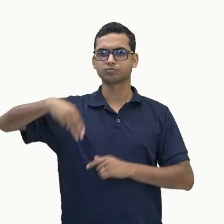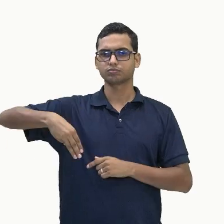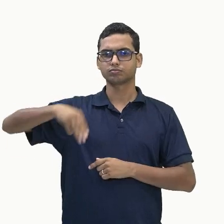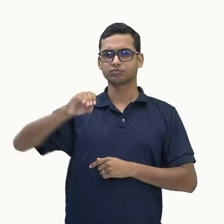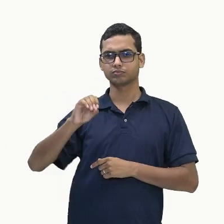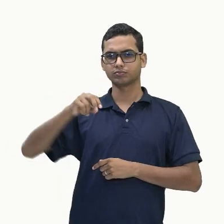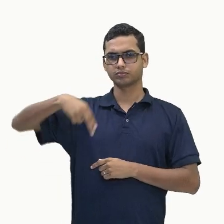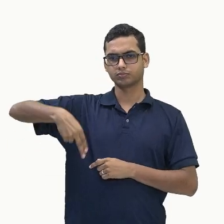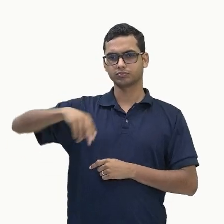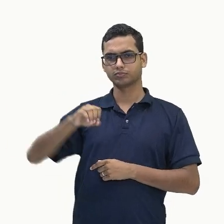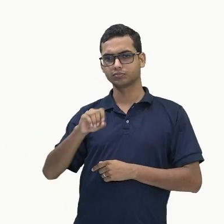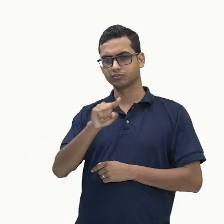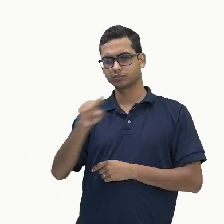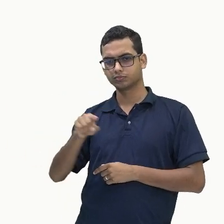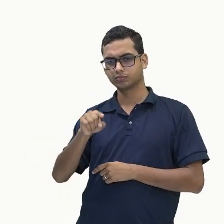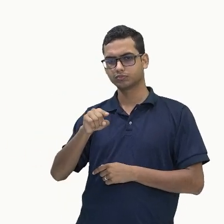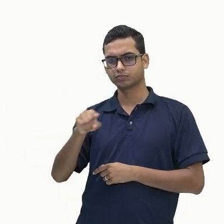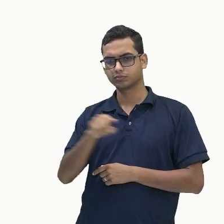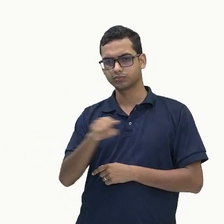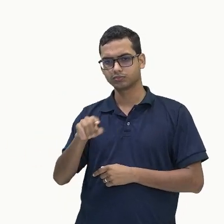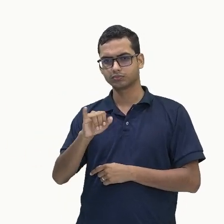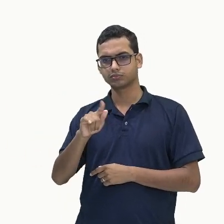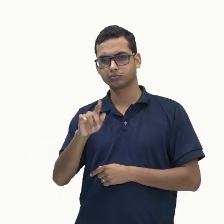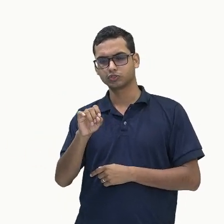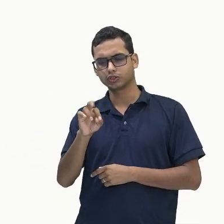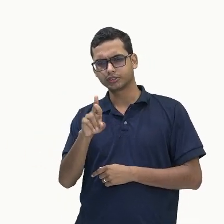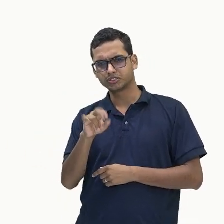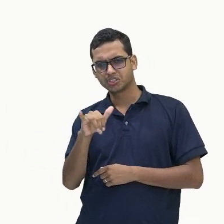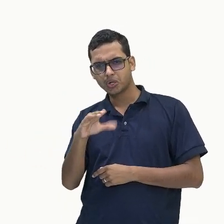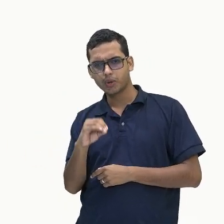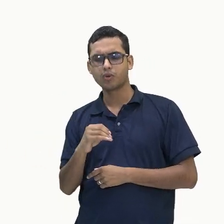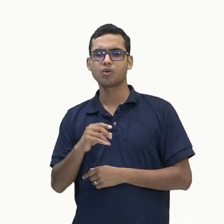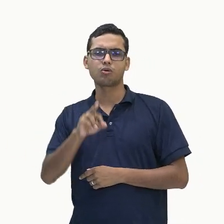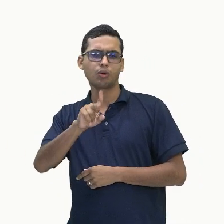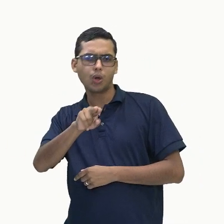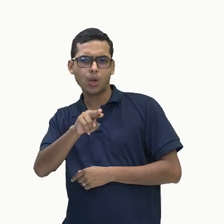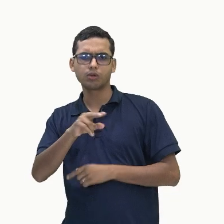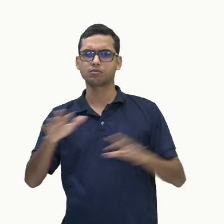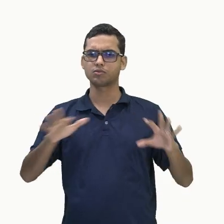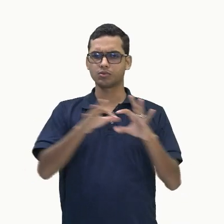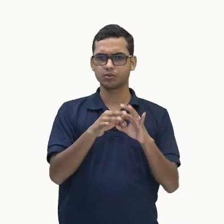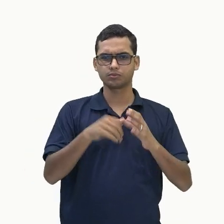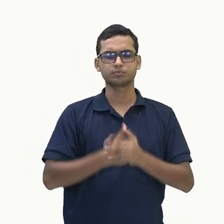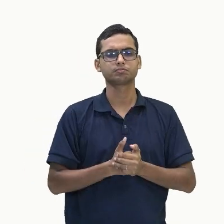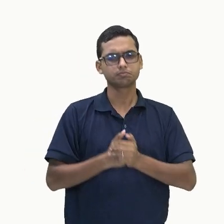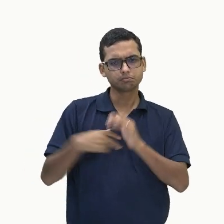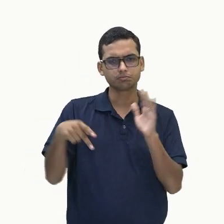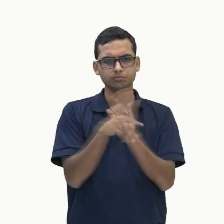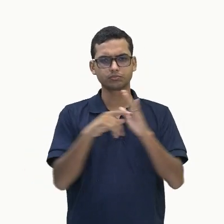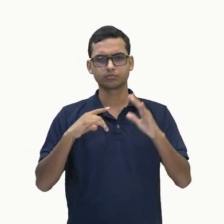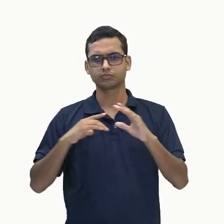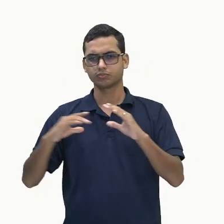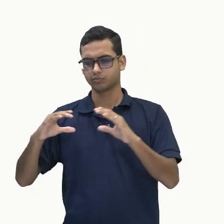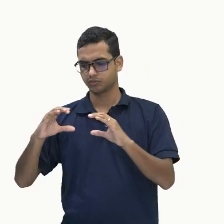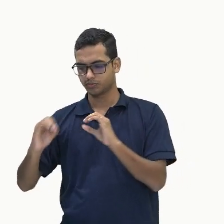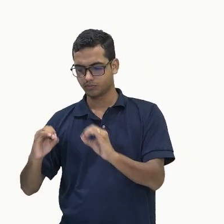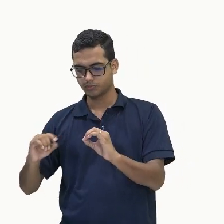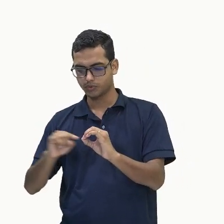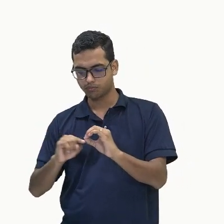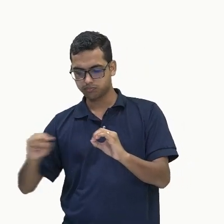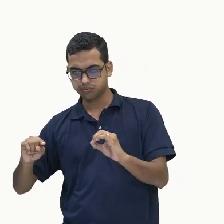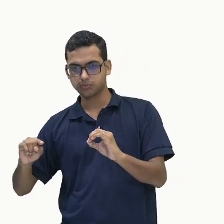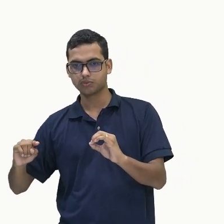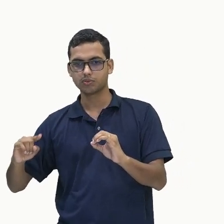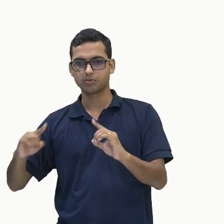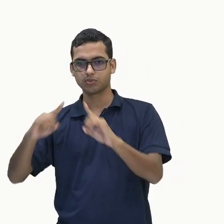monozigóticos. Percebam que esses irmãos, eles estão ligados aqui no meio por uma linha horizontal, indicando aí que eles são